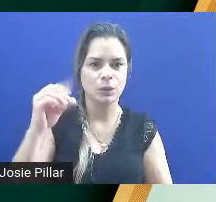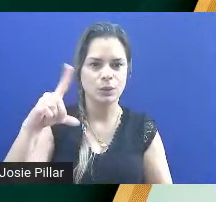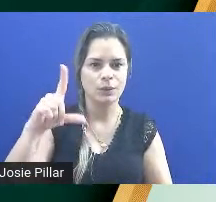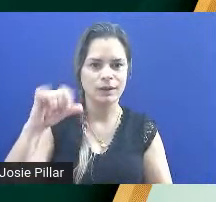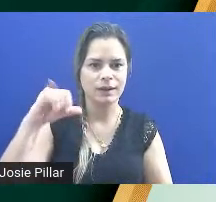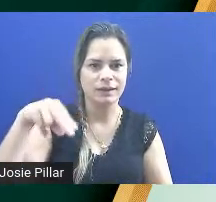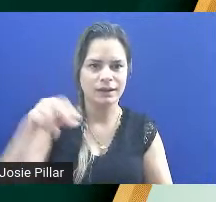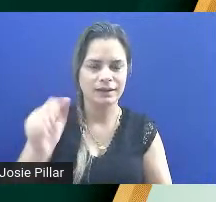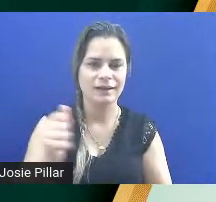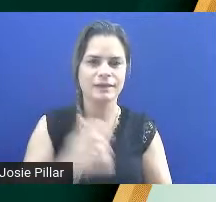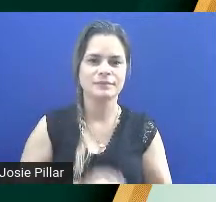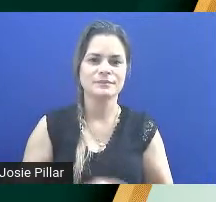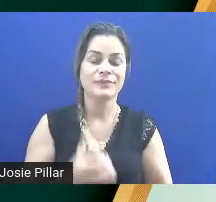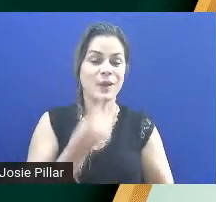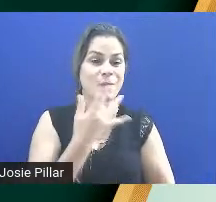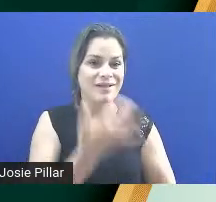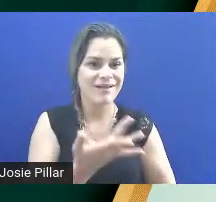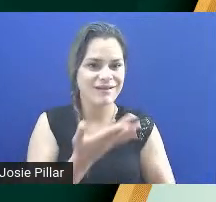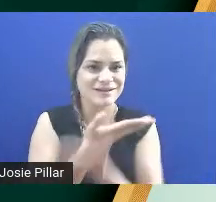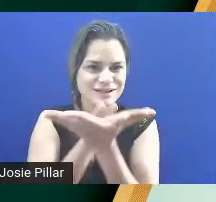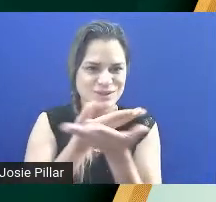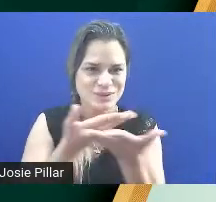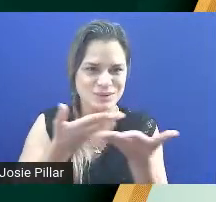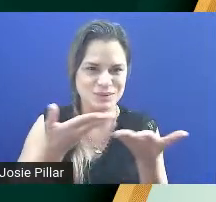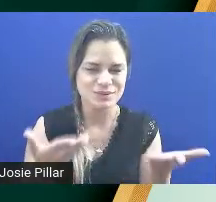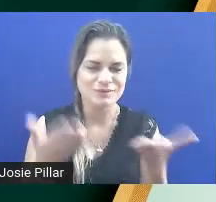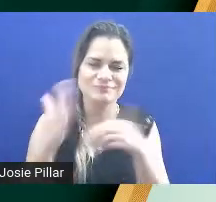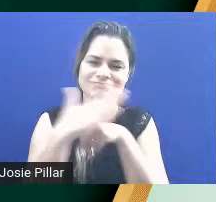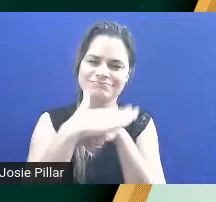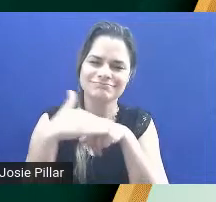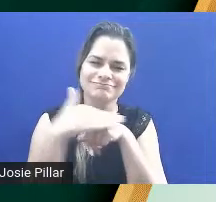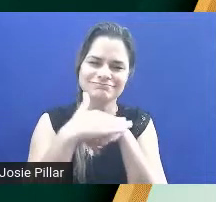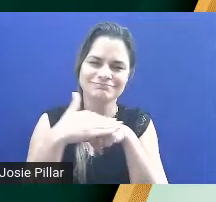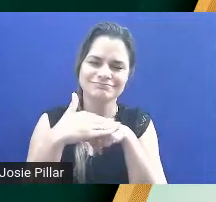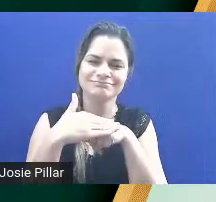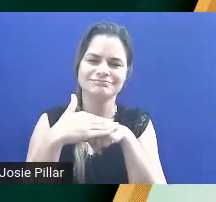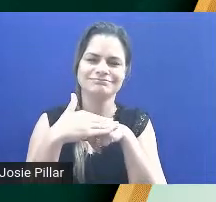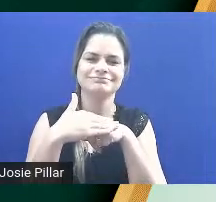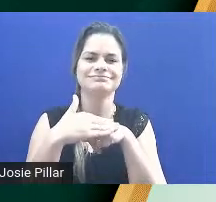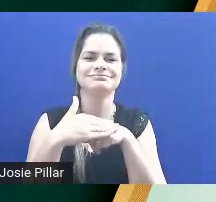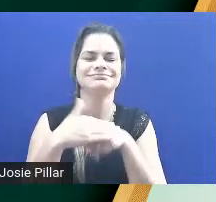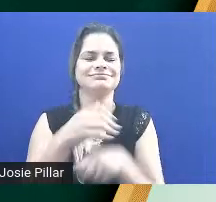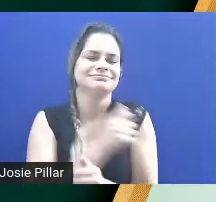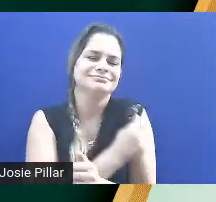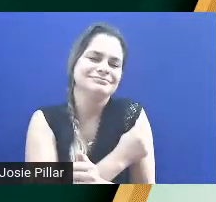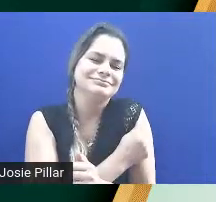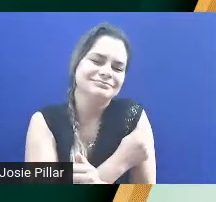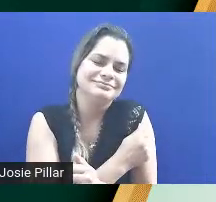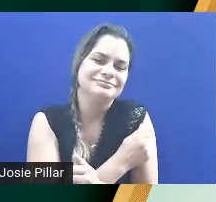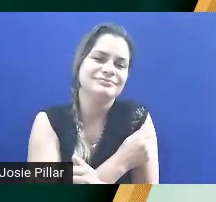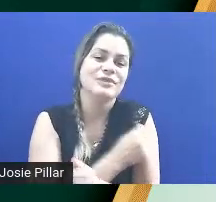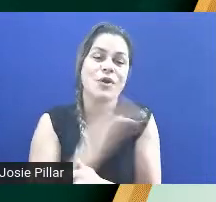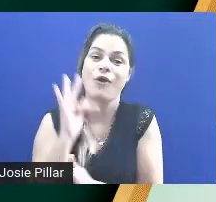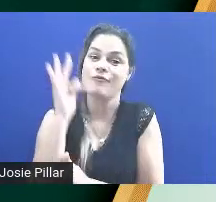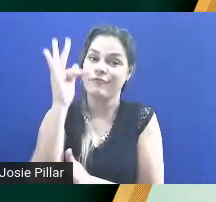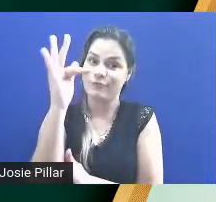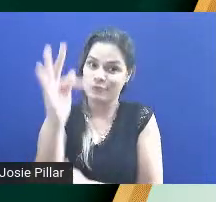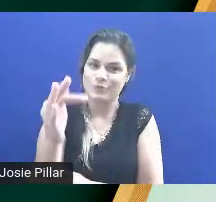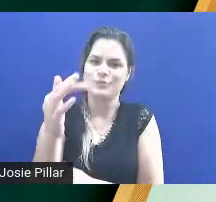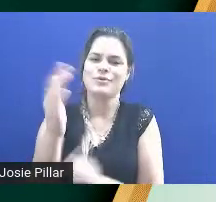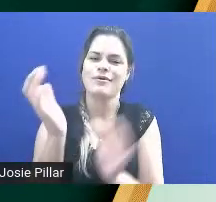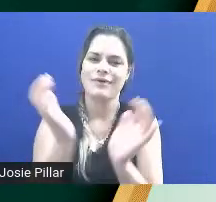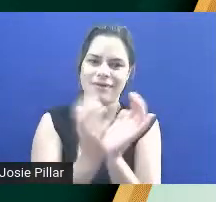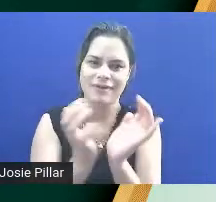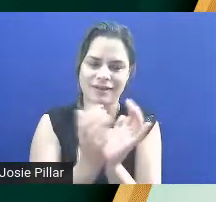Boa tarde a todos, queridos discentes e, em breve, colegas, componentes da mesa.